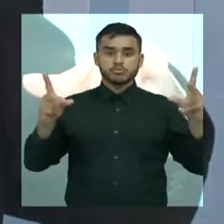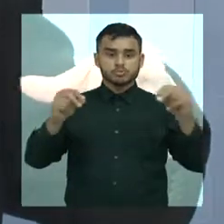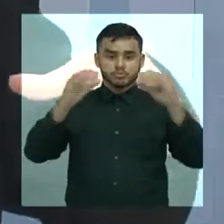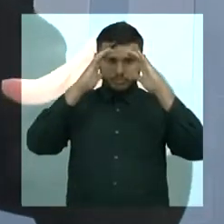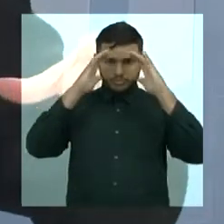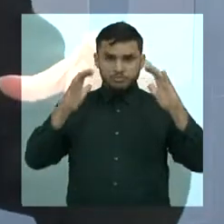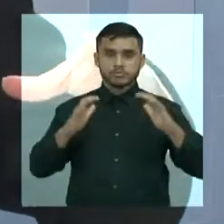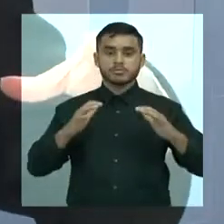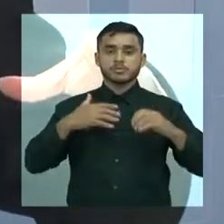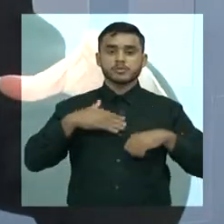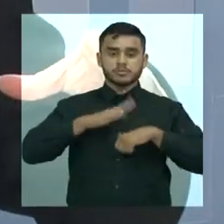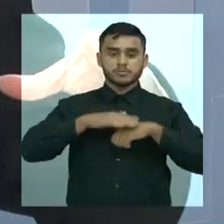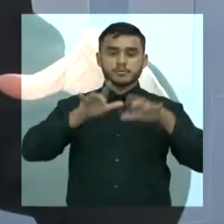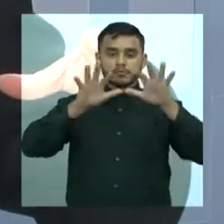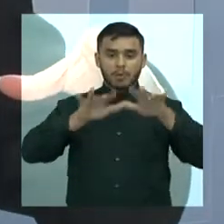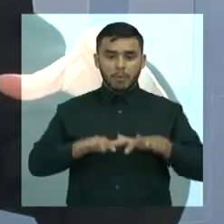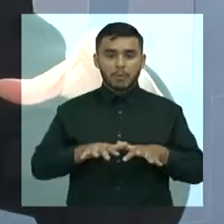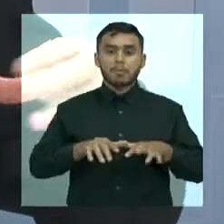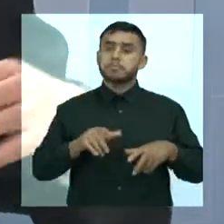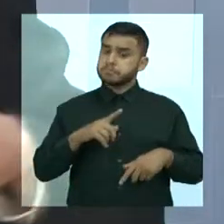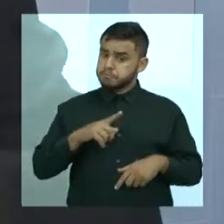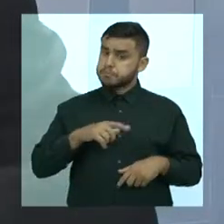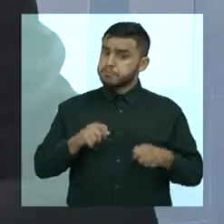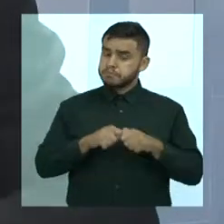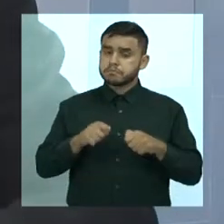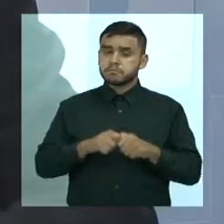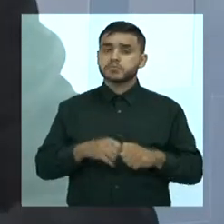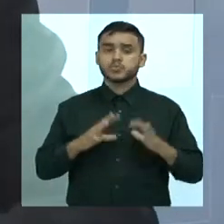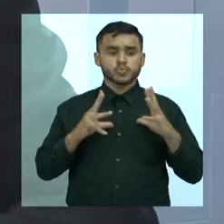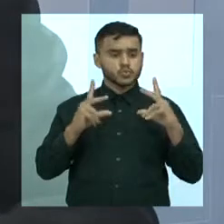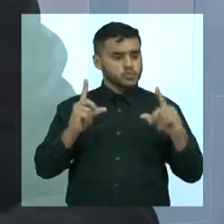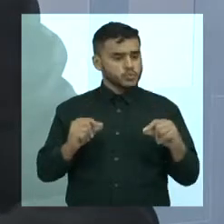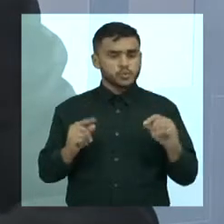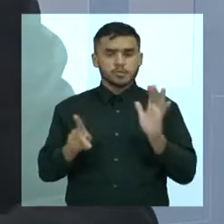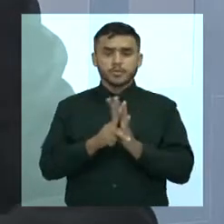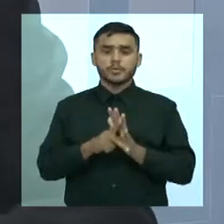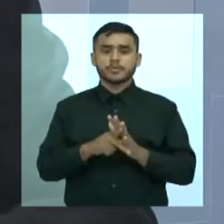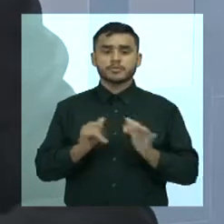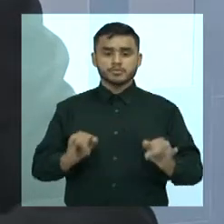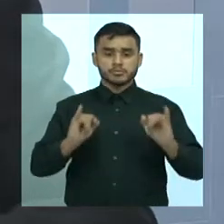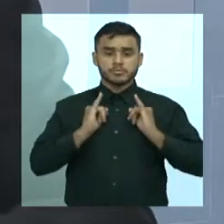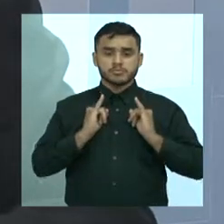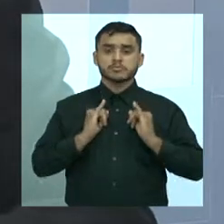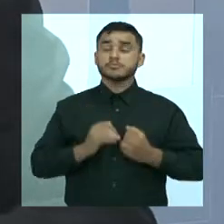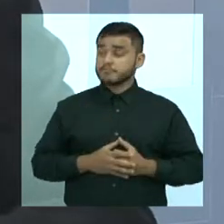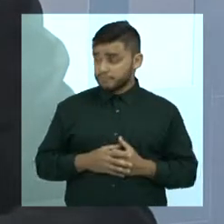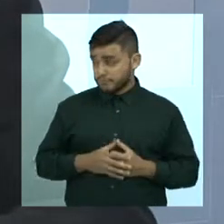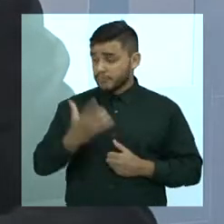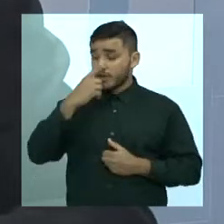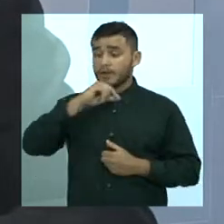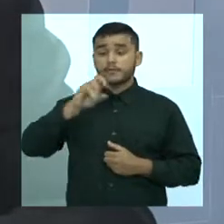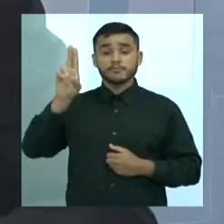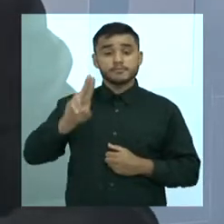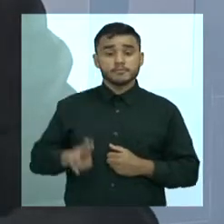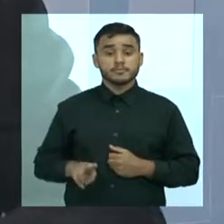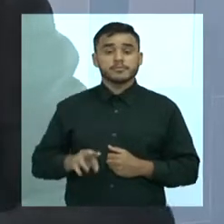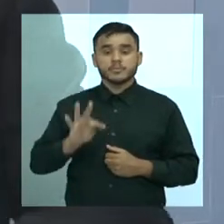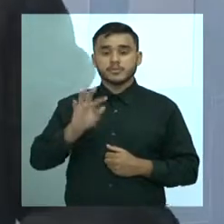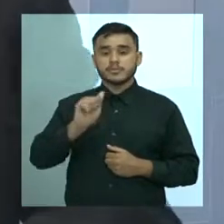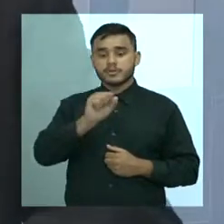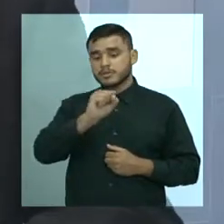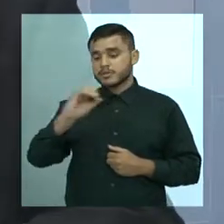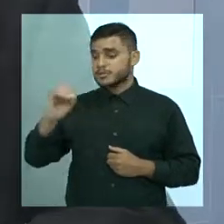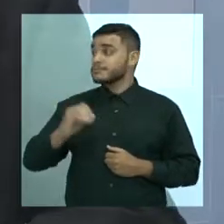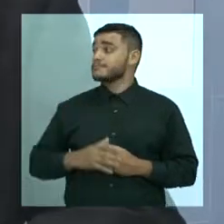Ele é o relator da questão lá da Previdência. O relatório da Previdência do Senado será dele. Por